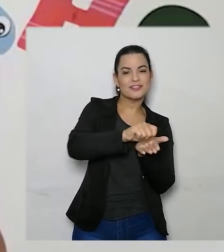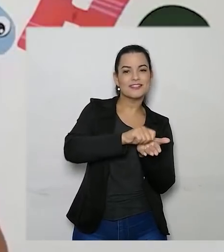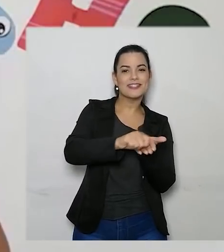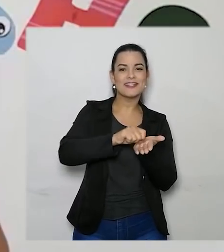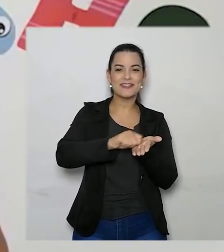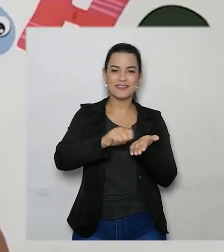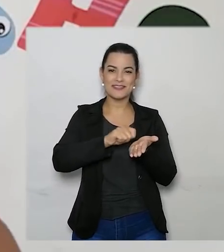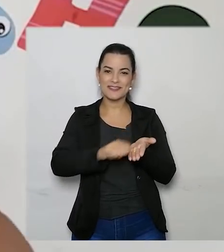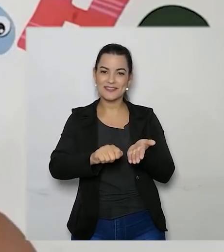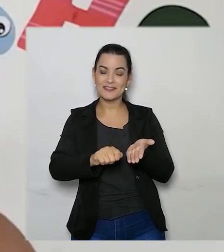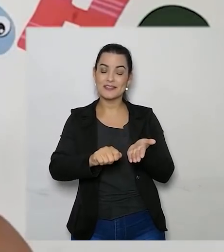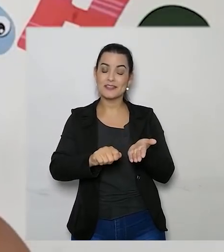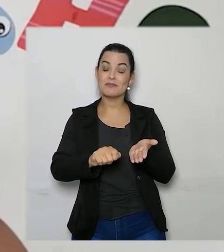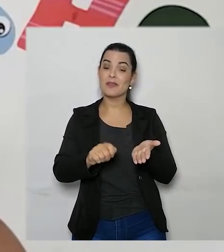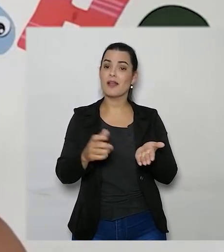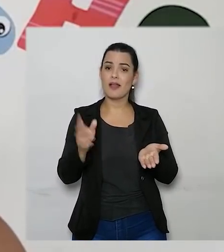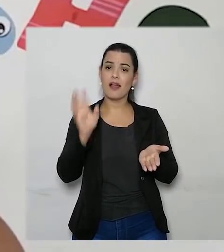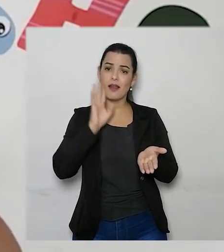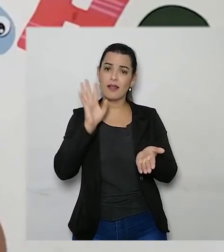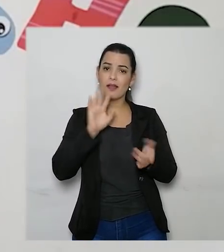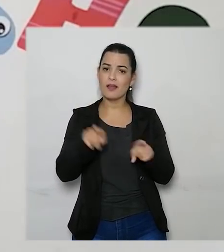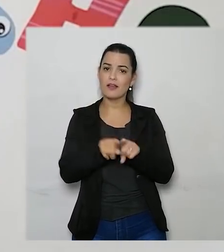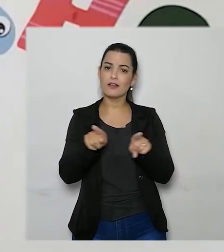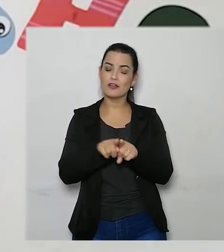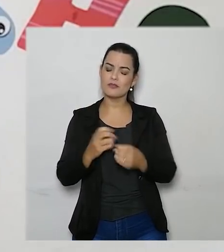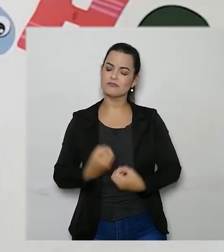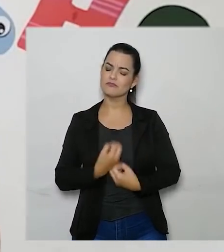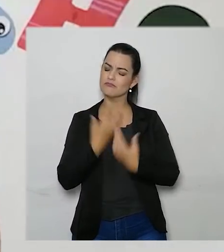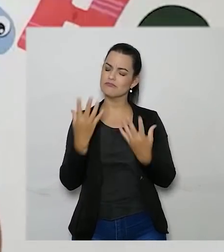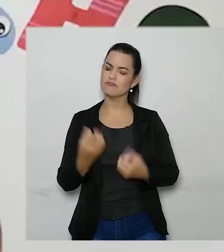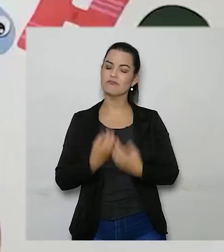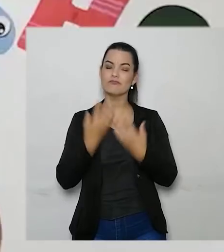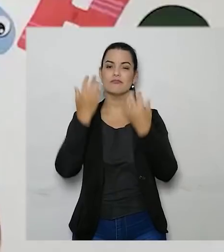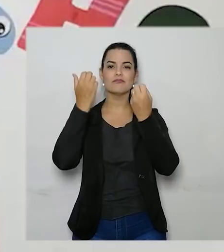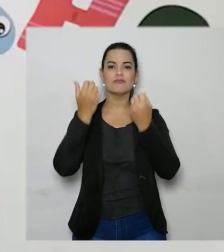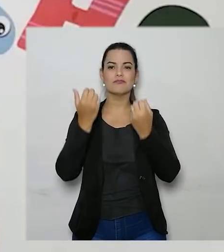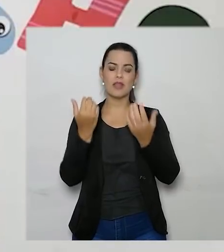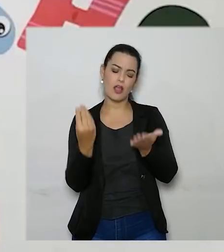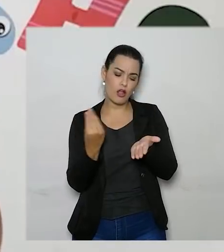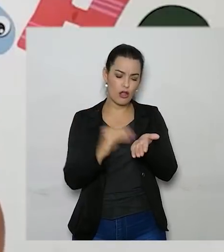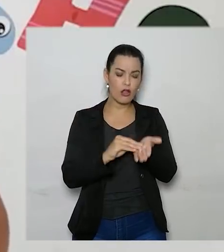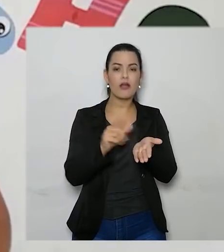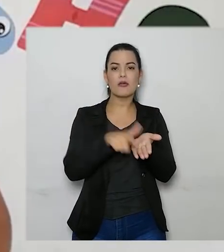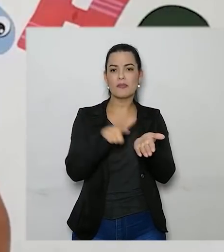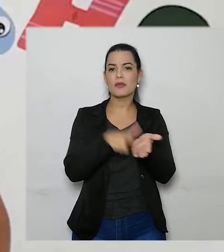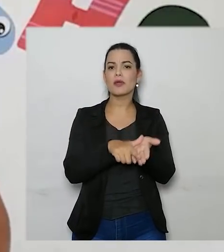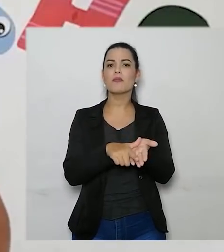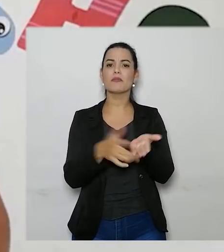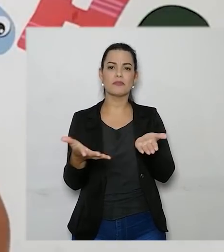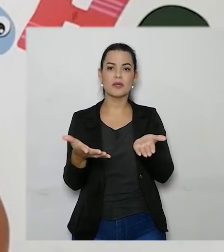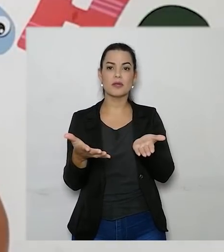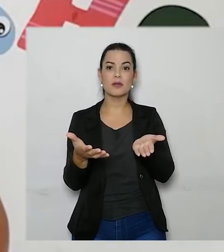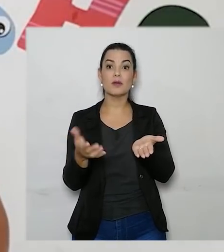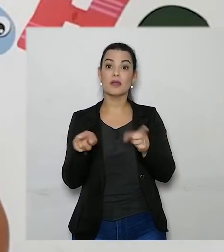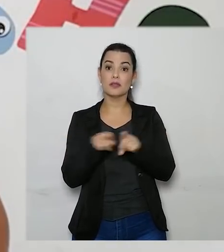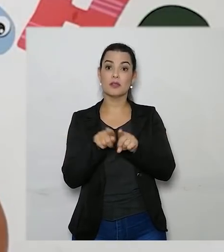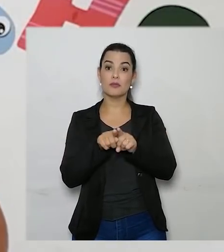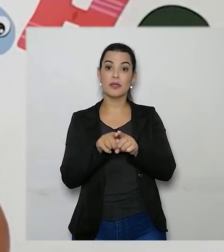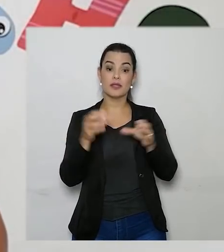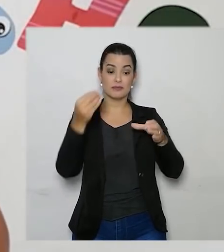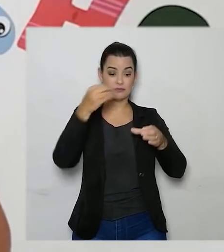que nós encontramos de desabafar. Então, coloque no seu papelzinho, coloque ali no seu potinho dos